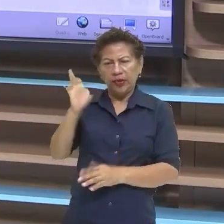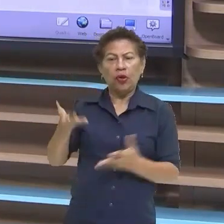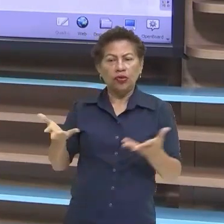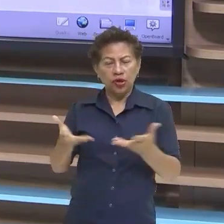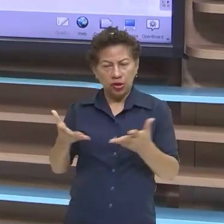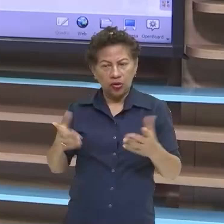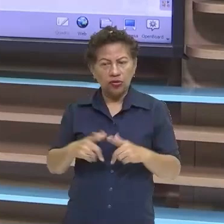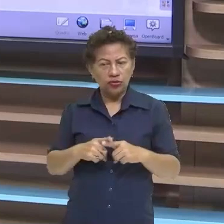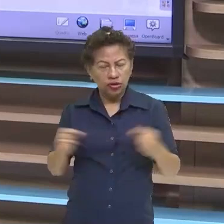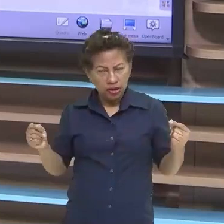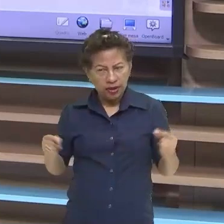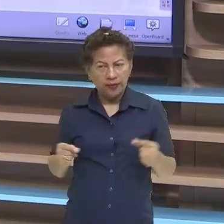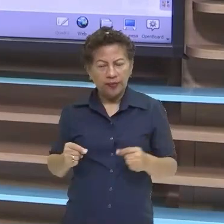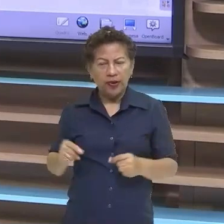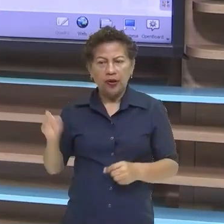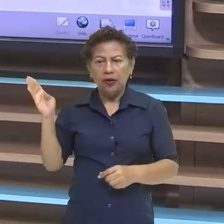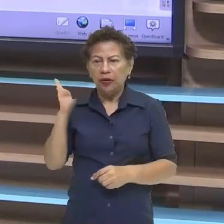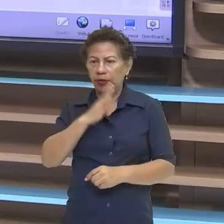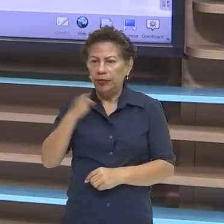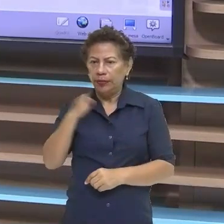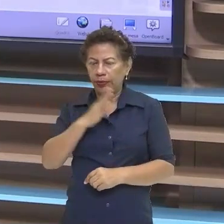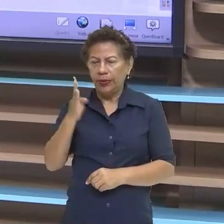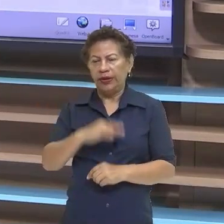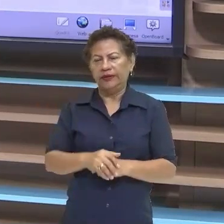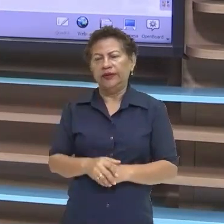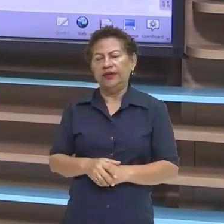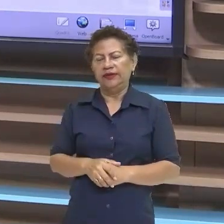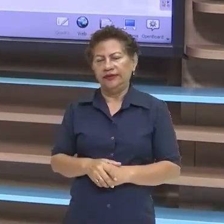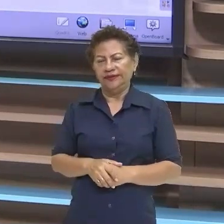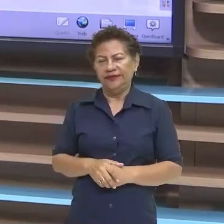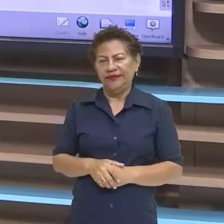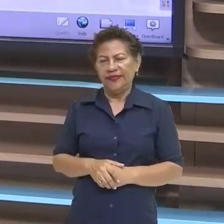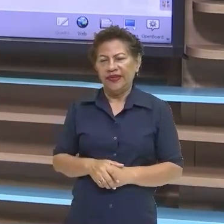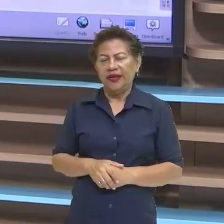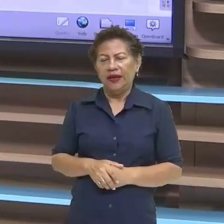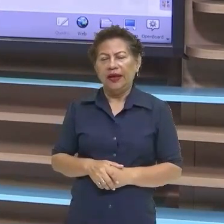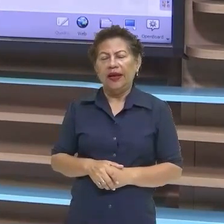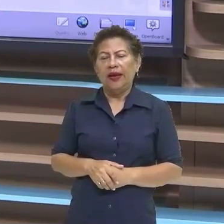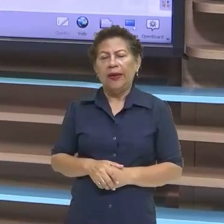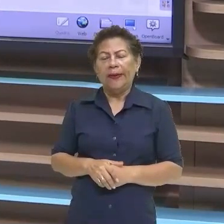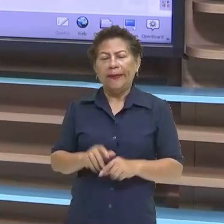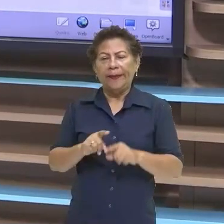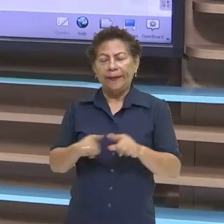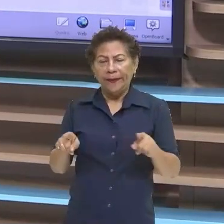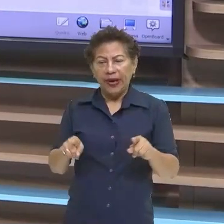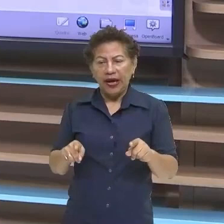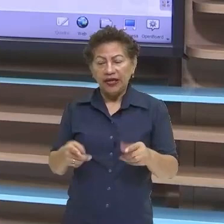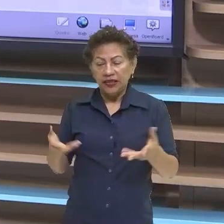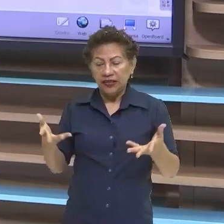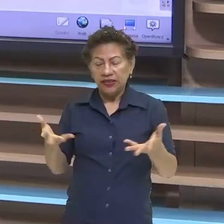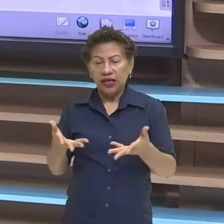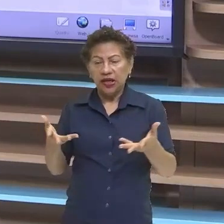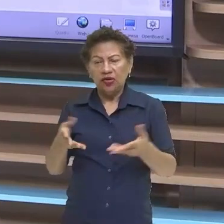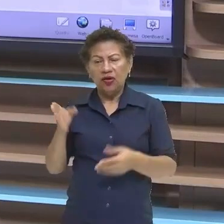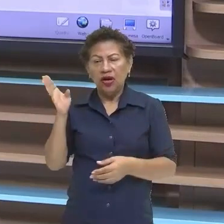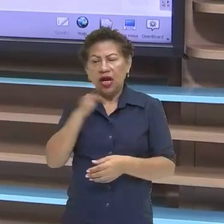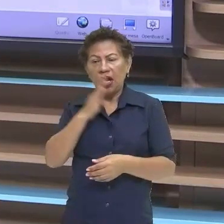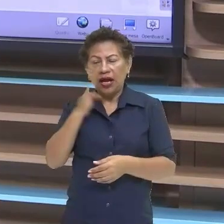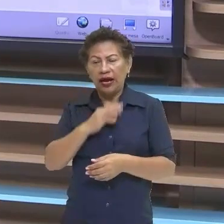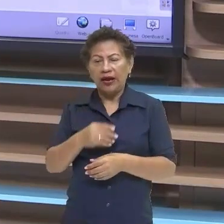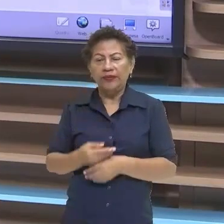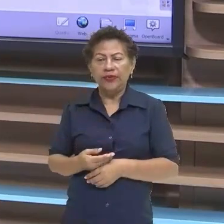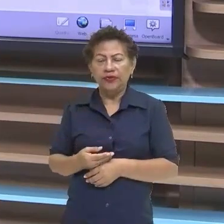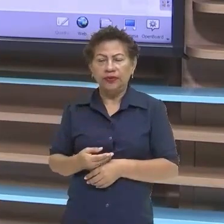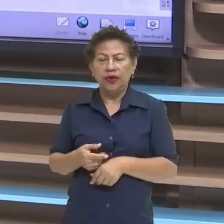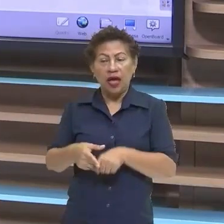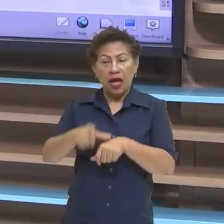já consegue ir para outro lugar, passa aí um dia viajando, mas as distâncias elas encurtaram muito mais, né? O período que a